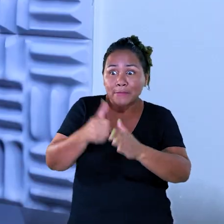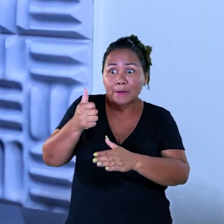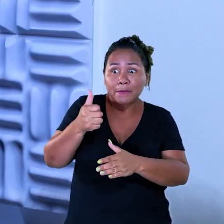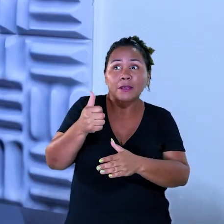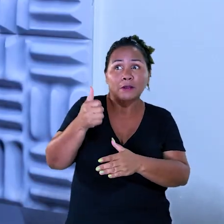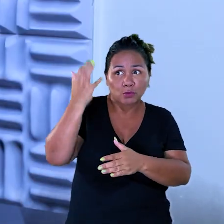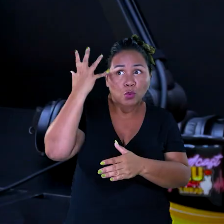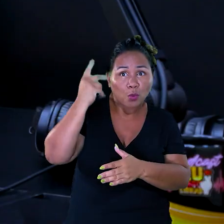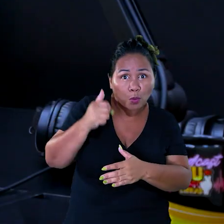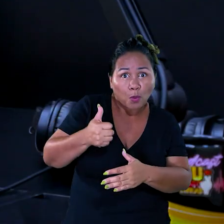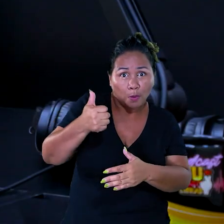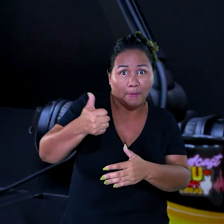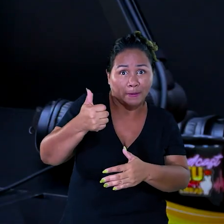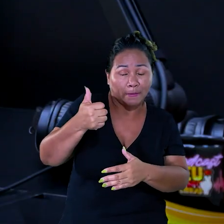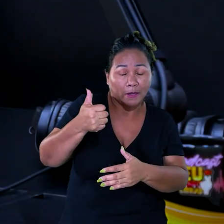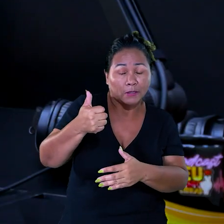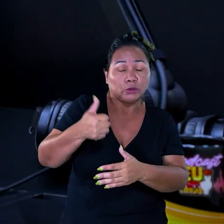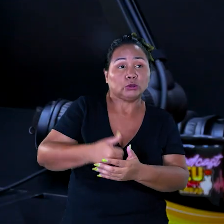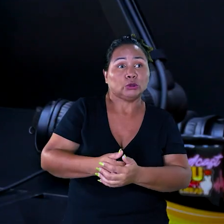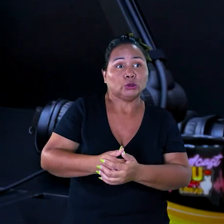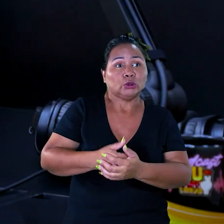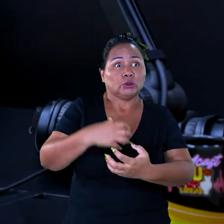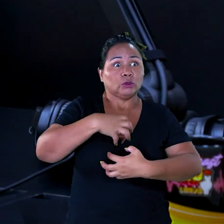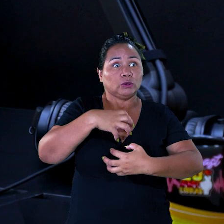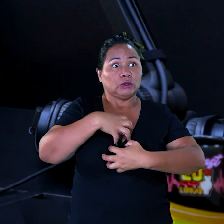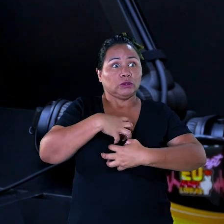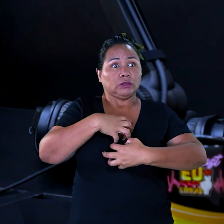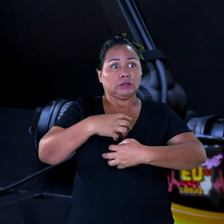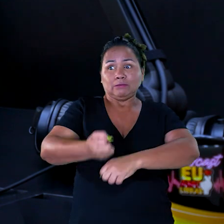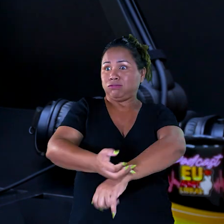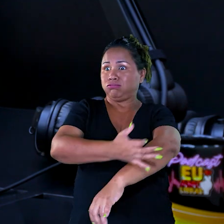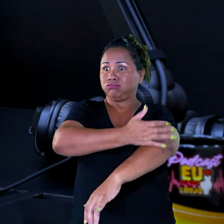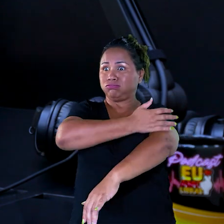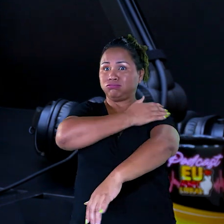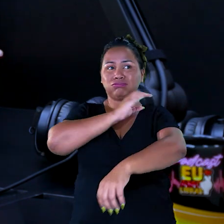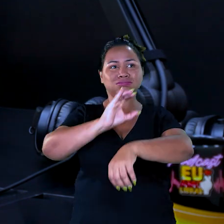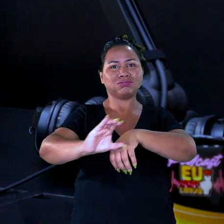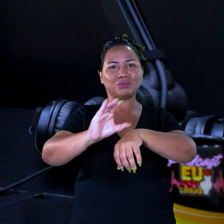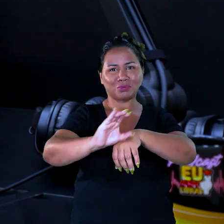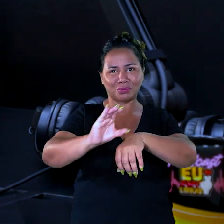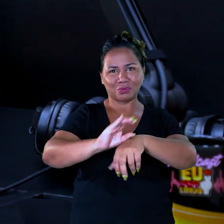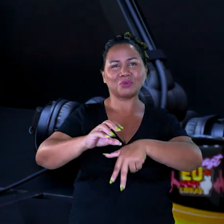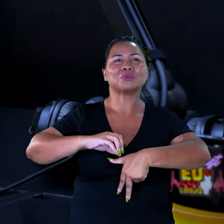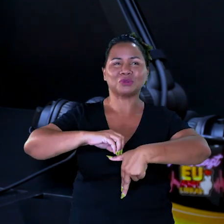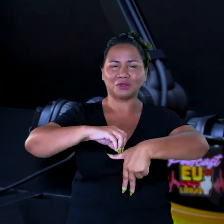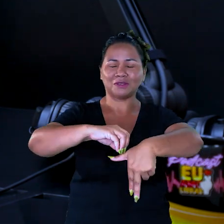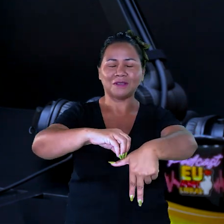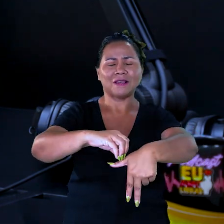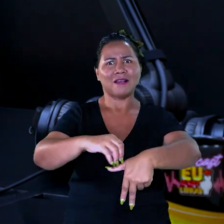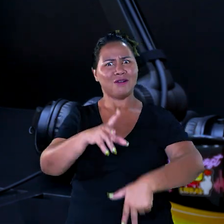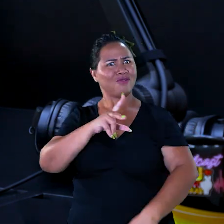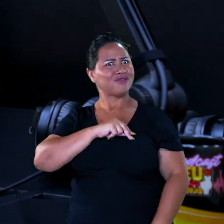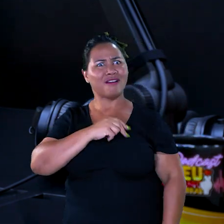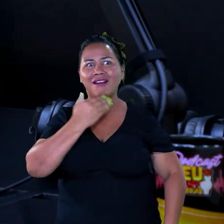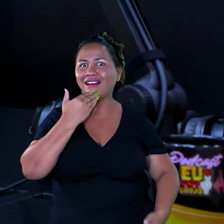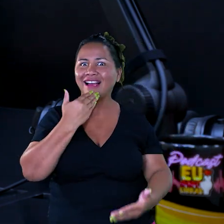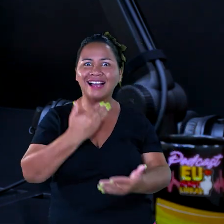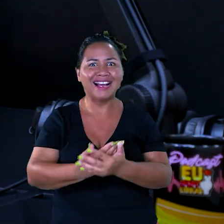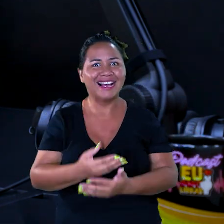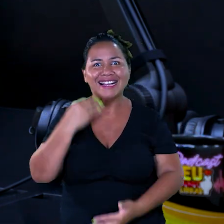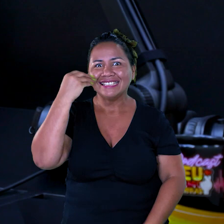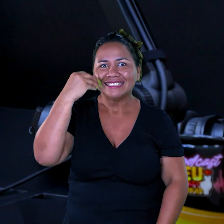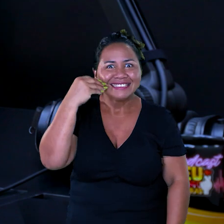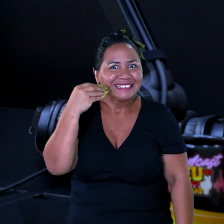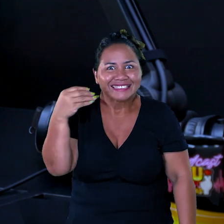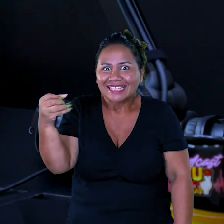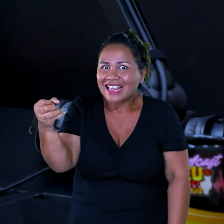assim, acontece. E eu falei, gente do céu, isso aqui é uma coisa... diferente, uma coisa nova para mim. Então, aquilo ali me deixou muito feliz.